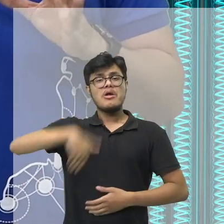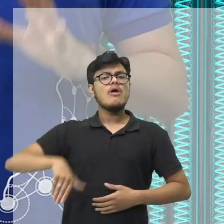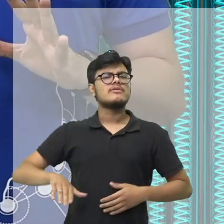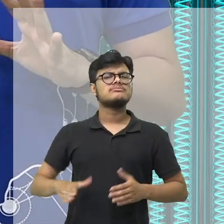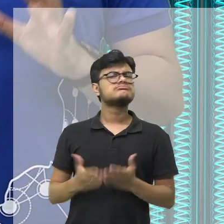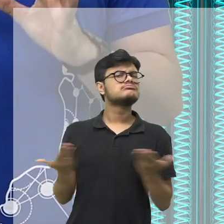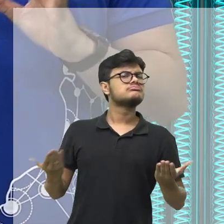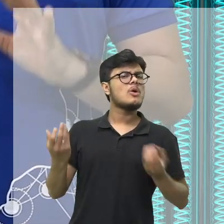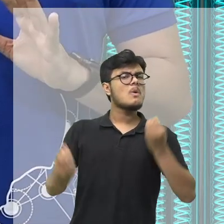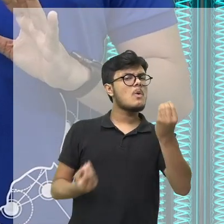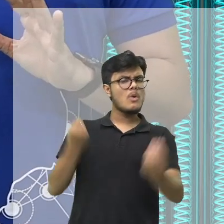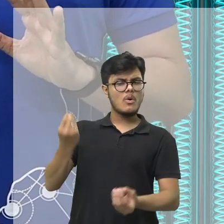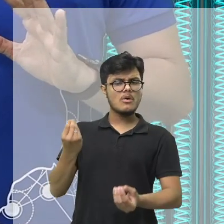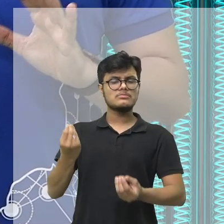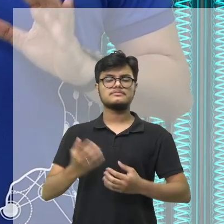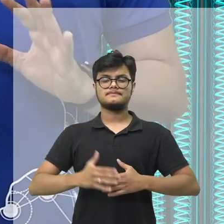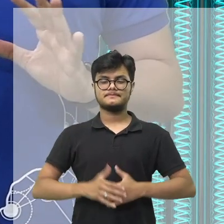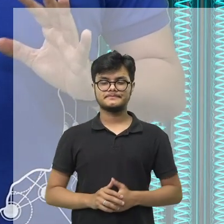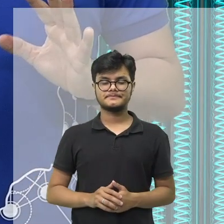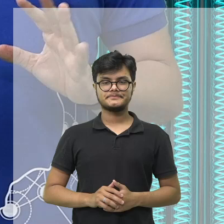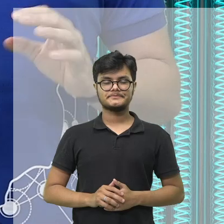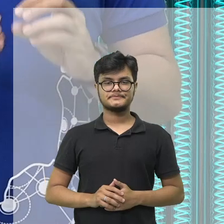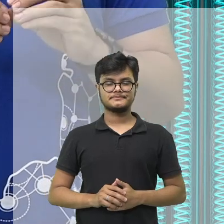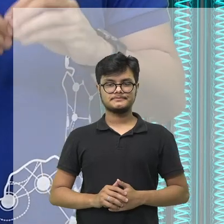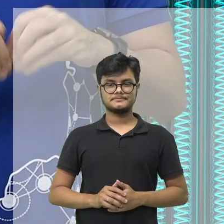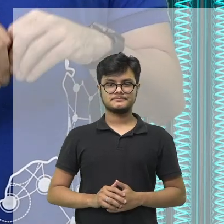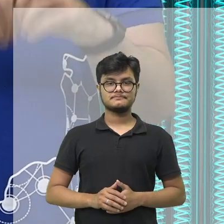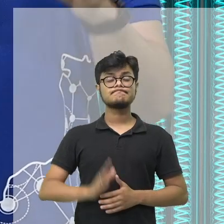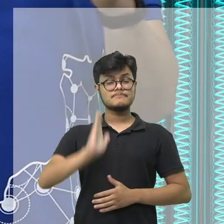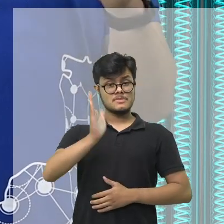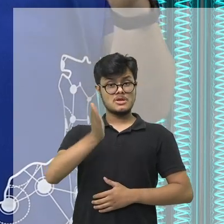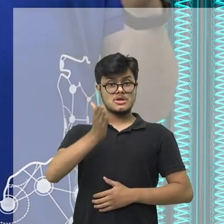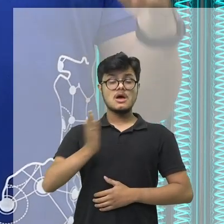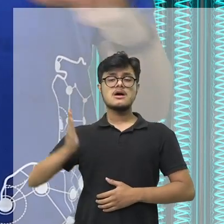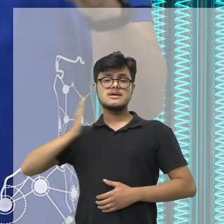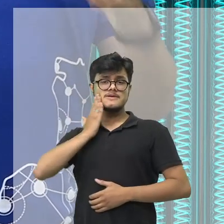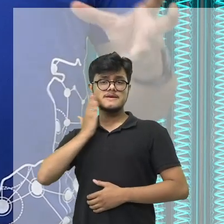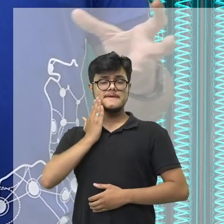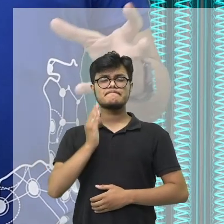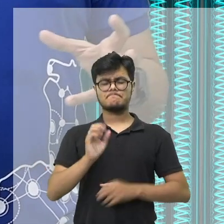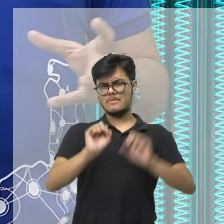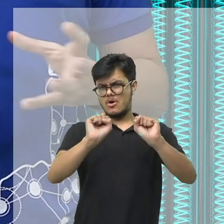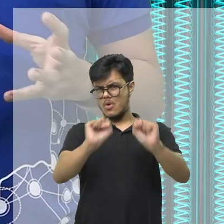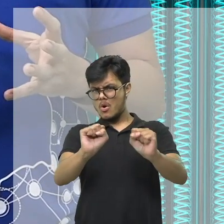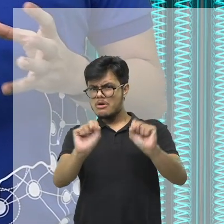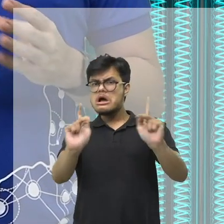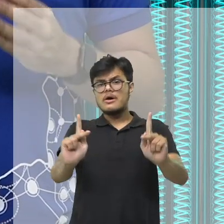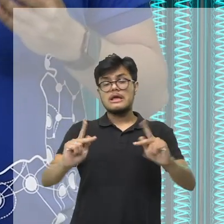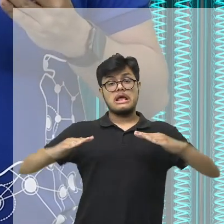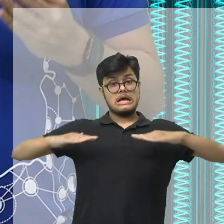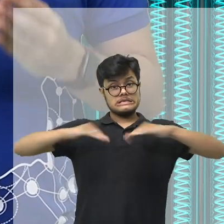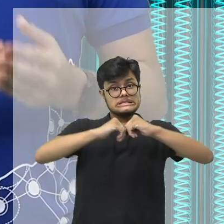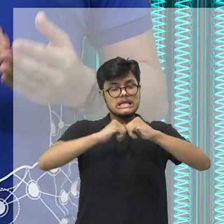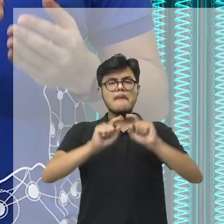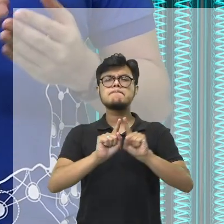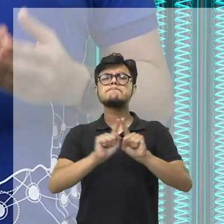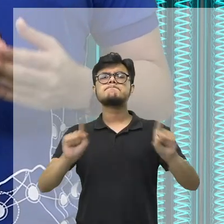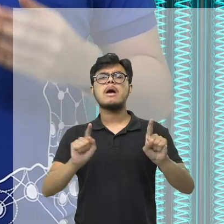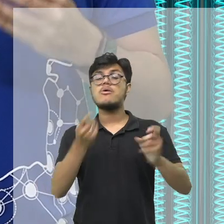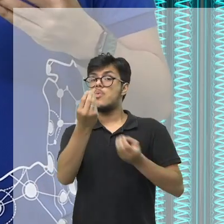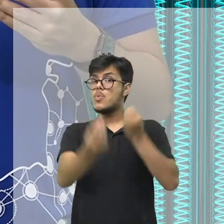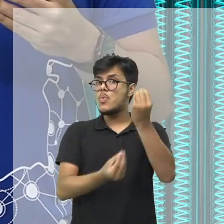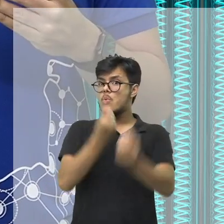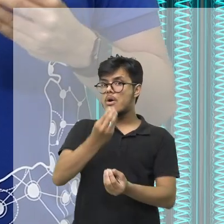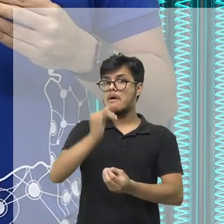registros. Como nós vimos no nosso exemplo anterior, aconteceu um acidente, né, pela manhã, mas o que